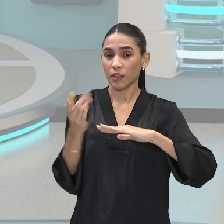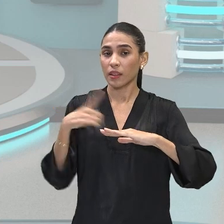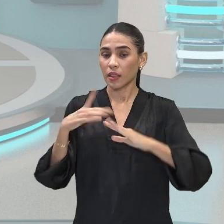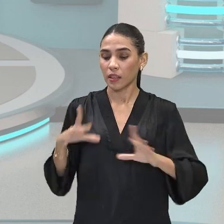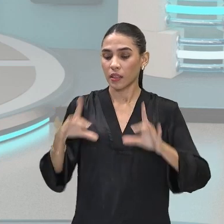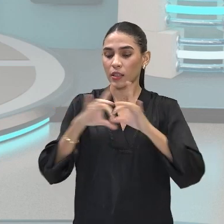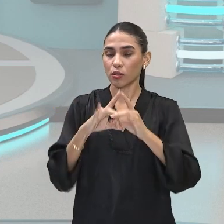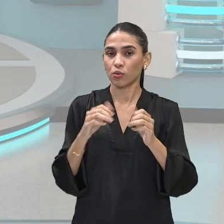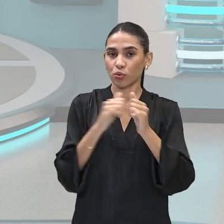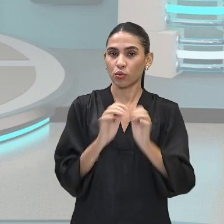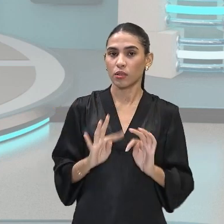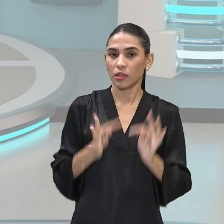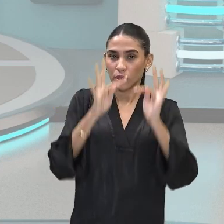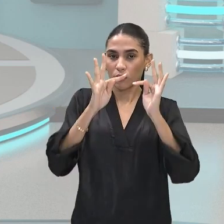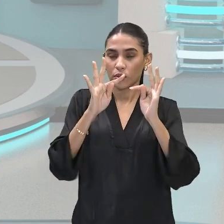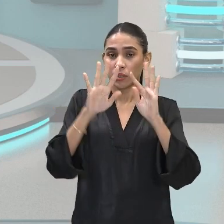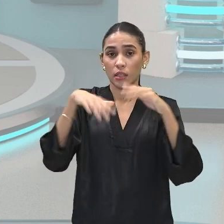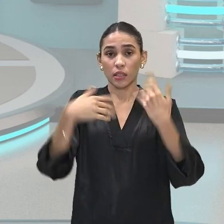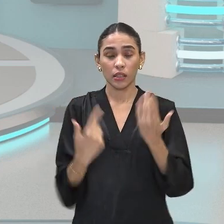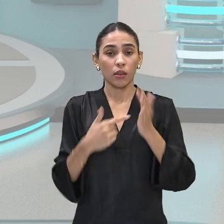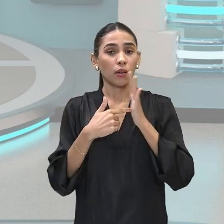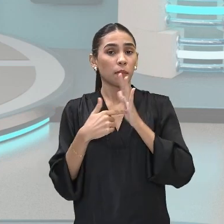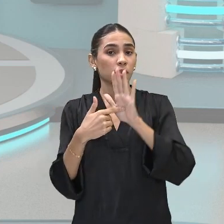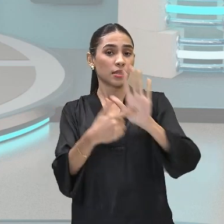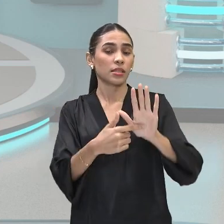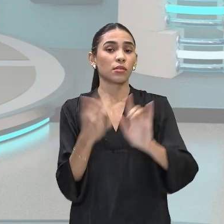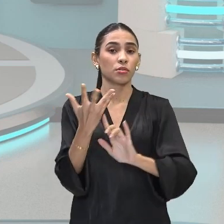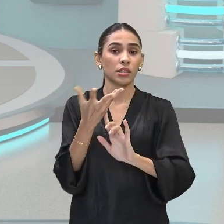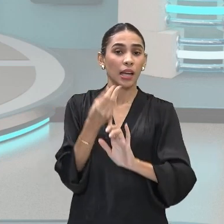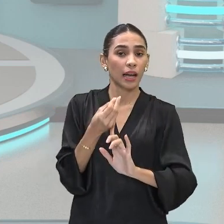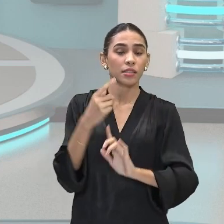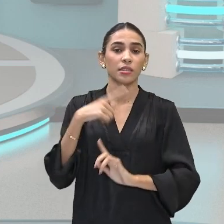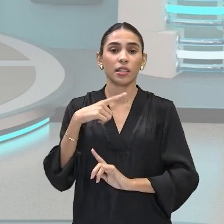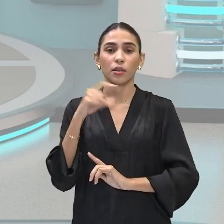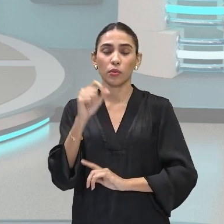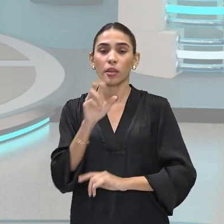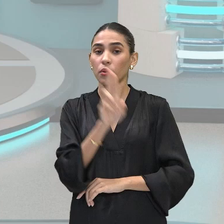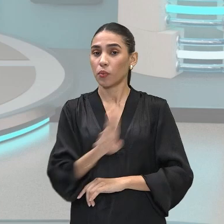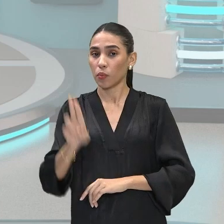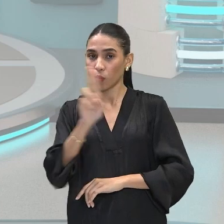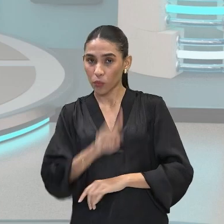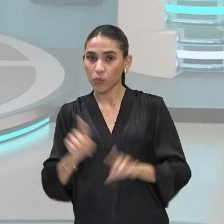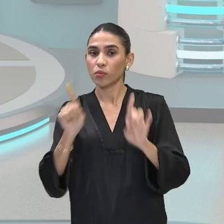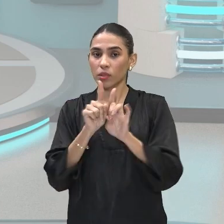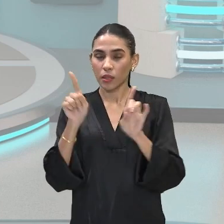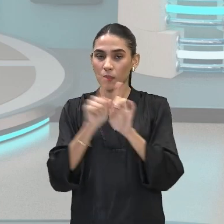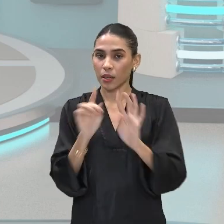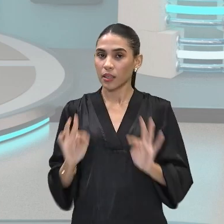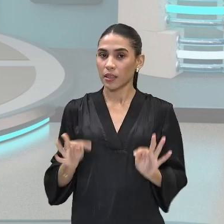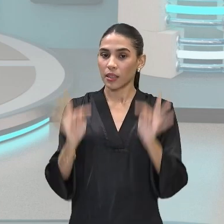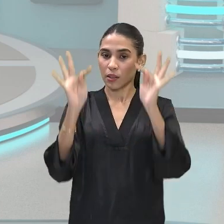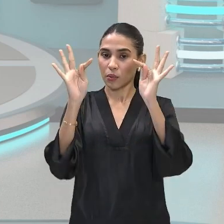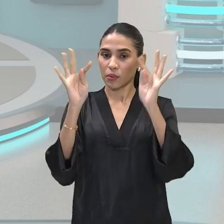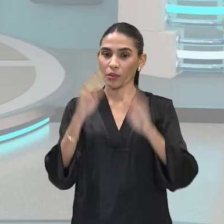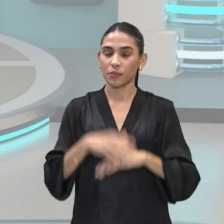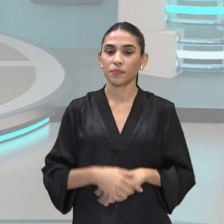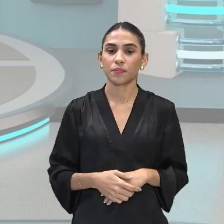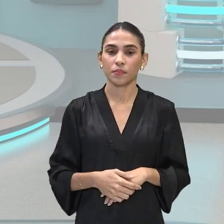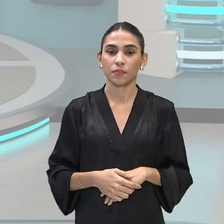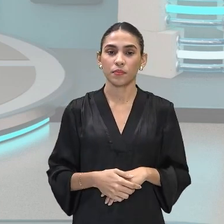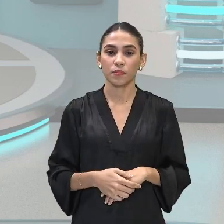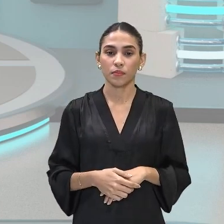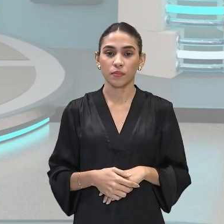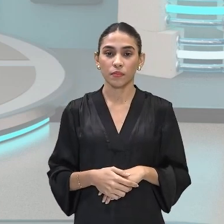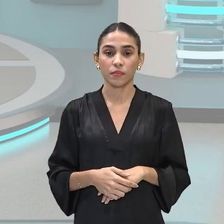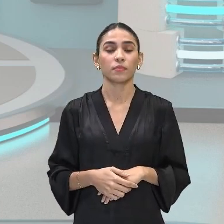tecnologia. Então, nessas exposições existe ali também a utilização da tecnologia. E a